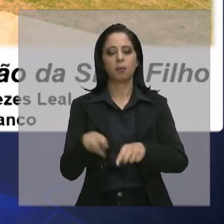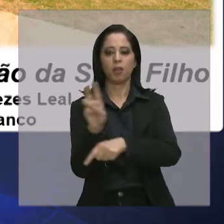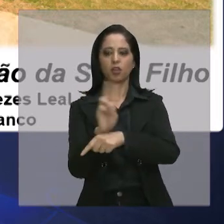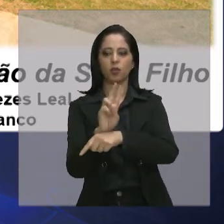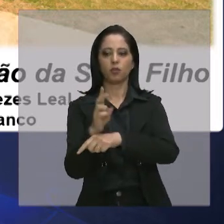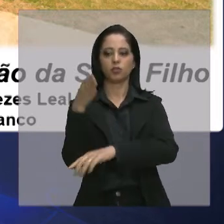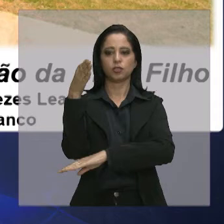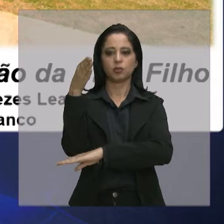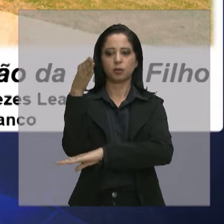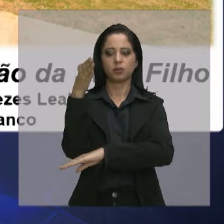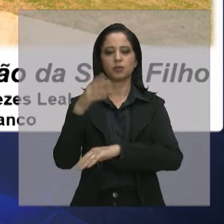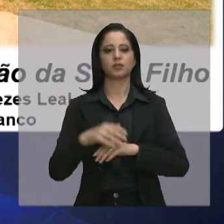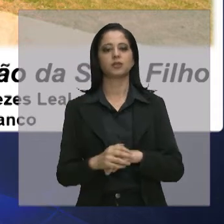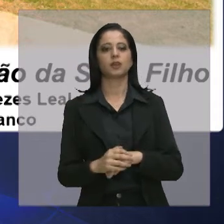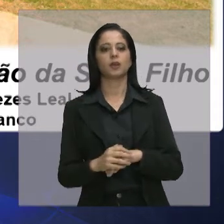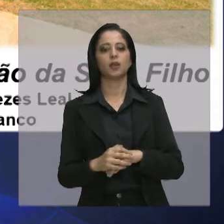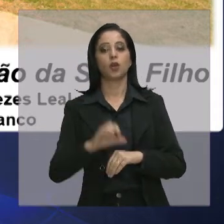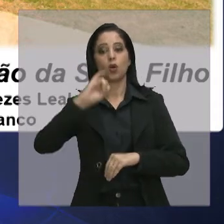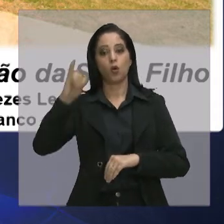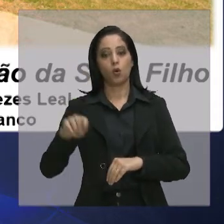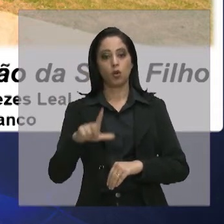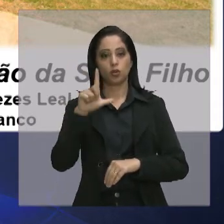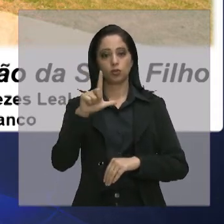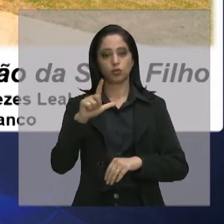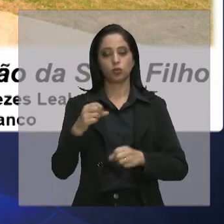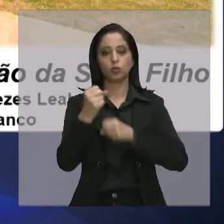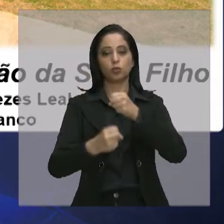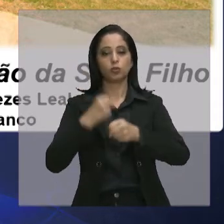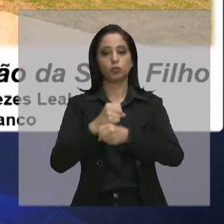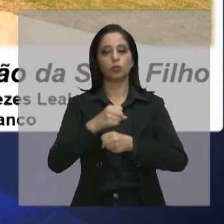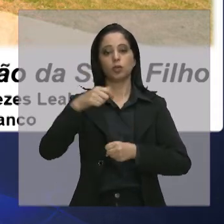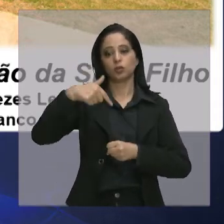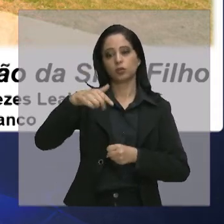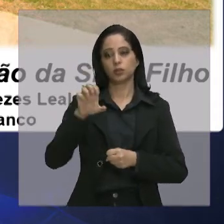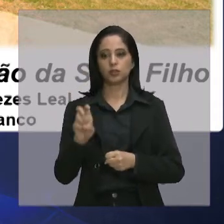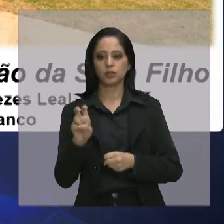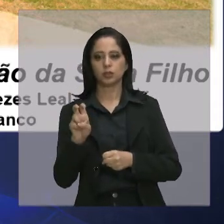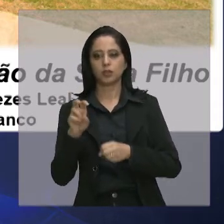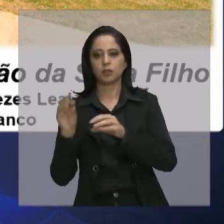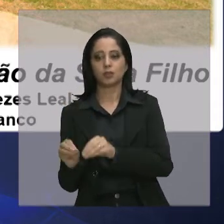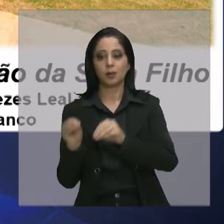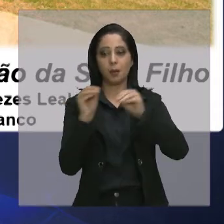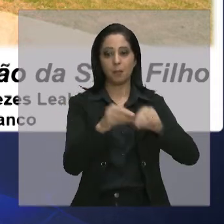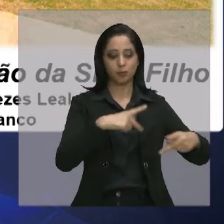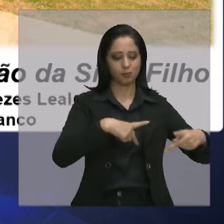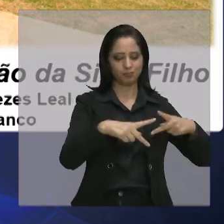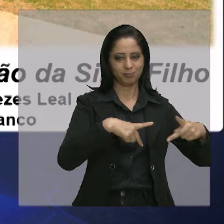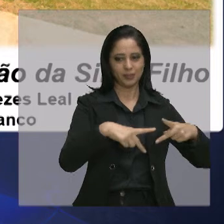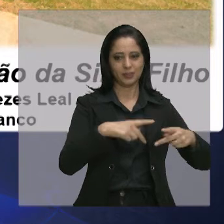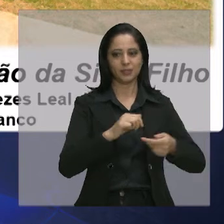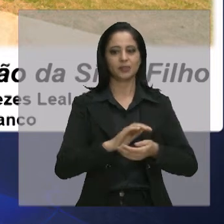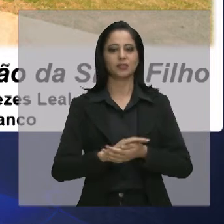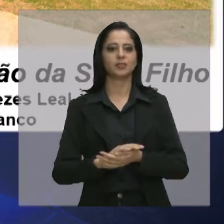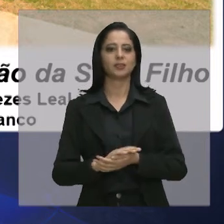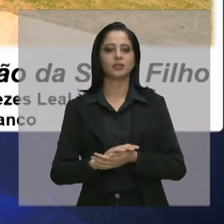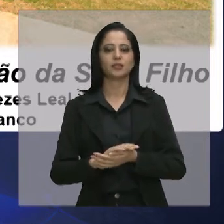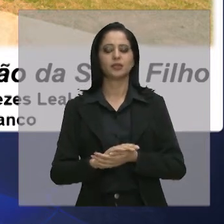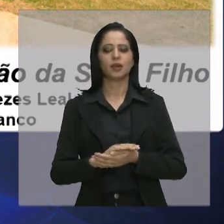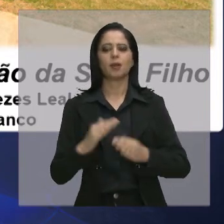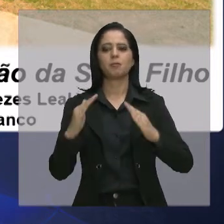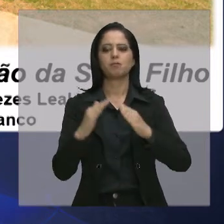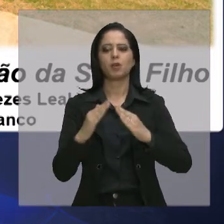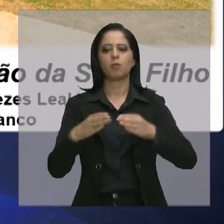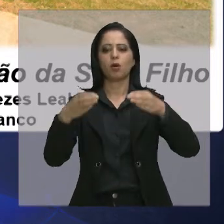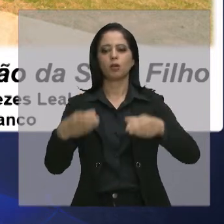Lourenço. Em julho de 75, José Tristão resolveu mudar com a família para a cidade de São José, onde residiu no